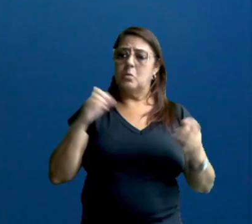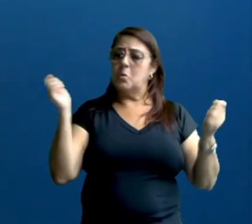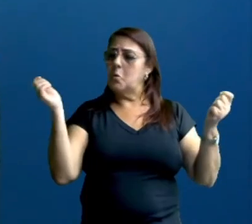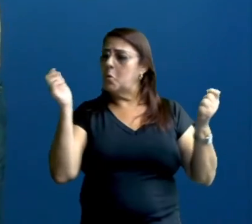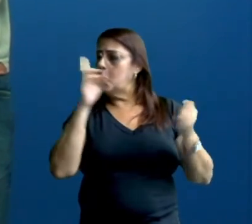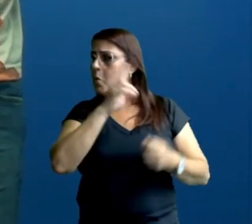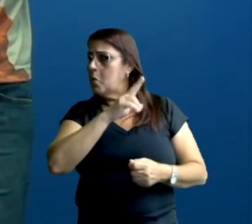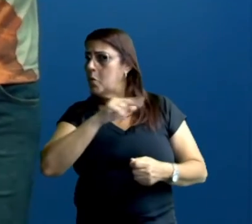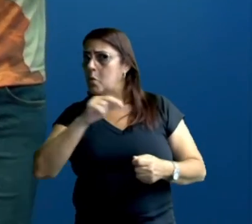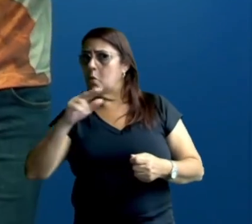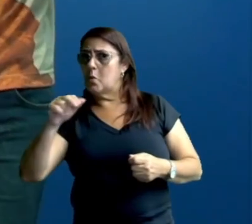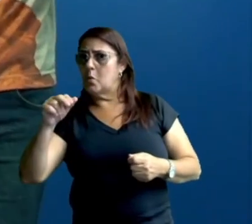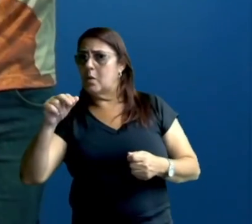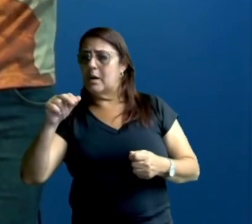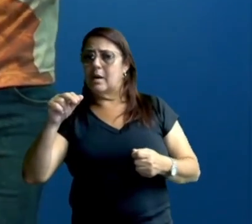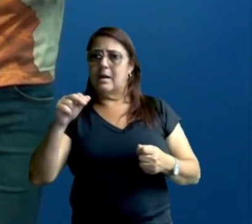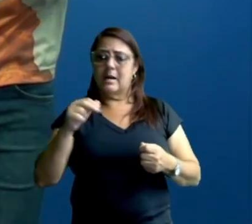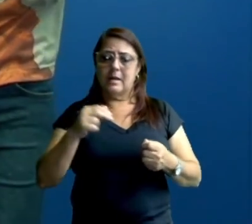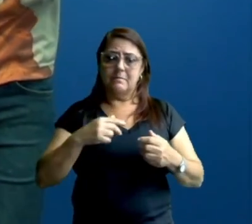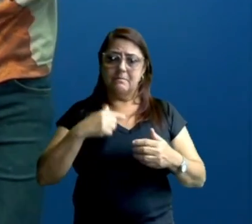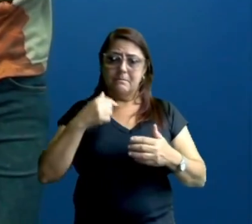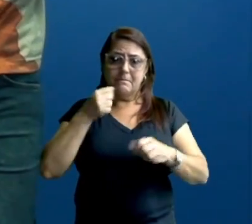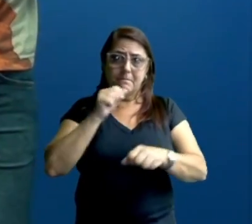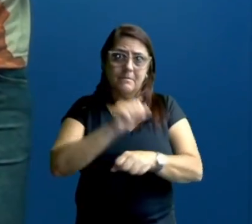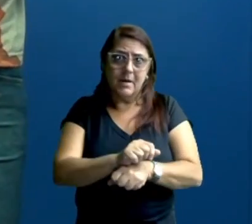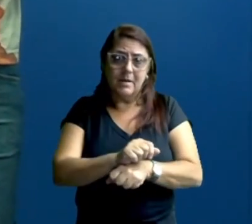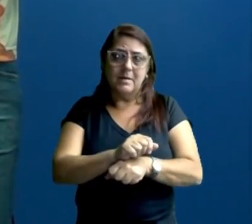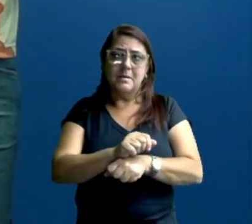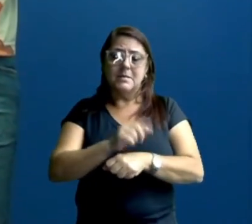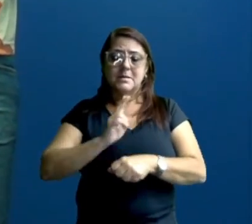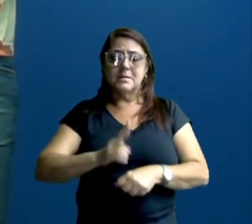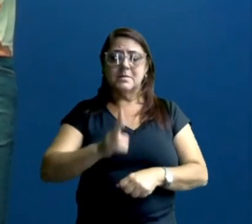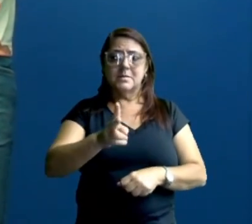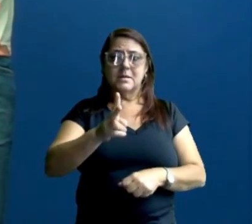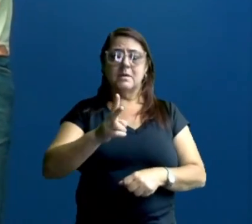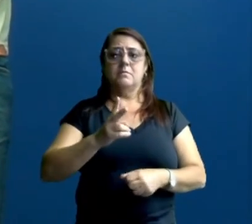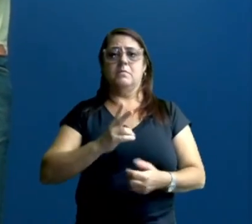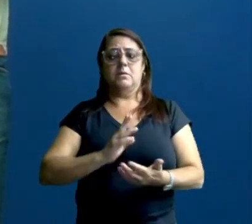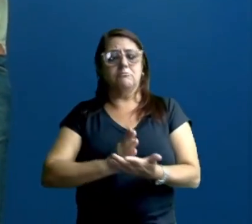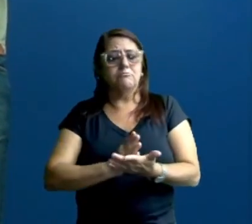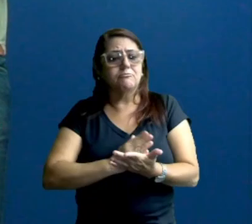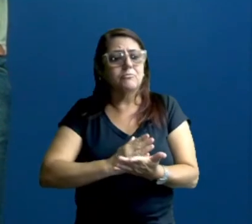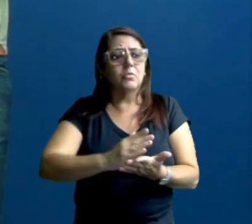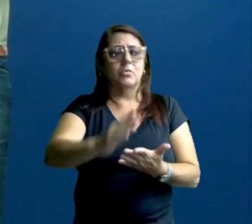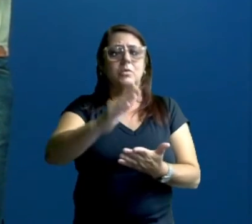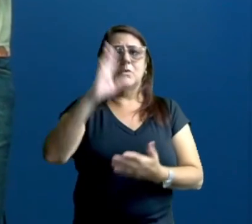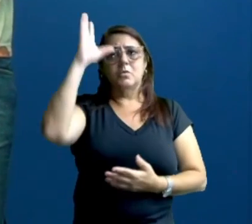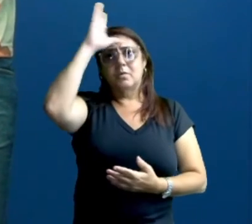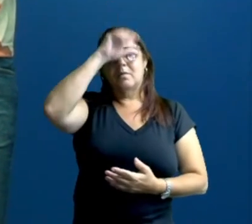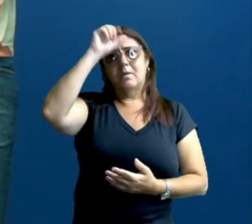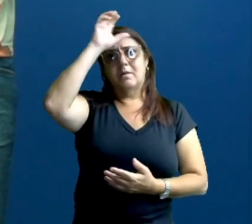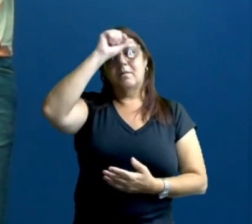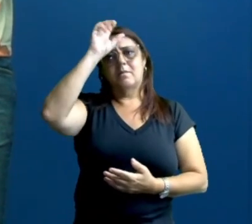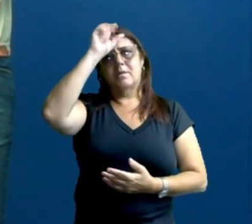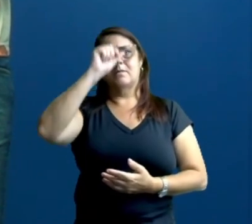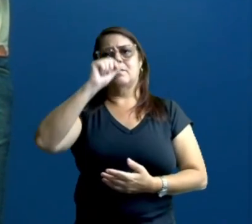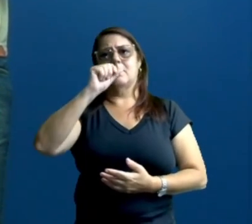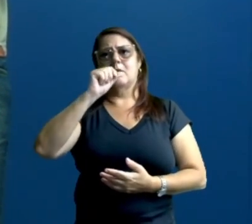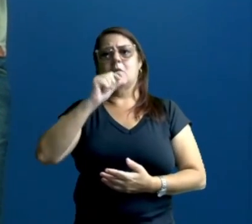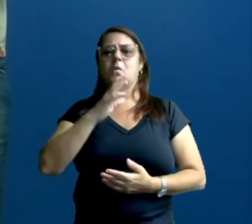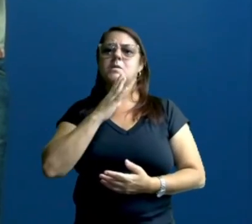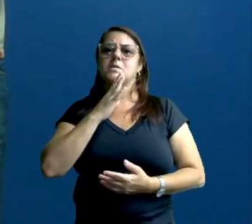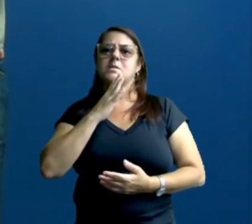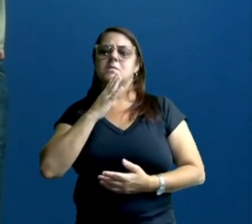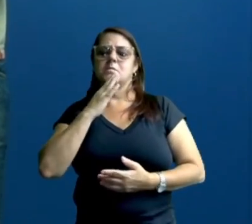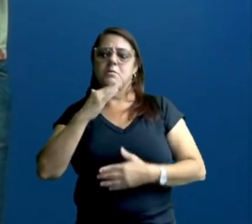jamais desista de tentar aprender, tá certo? Porque na medida que aprendemos, aquele